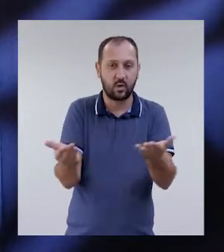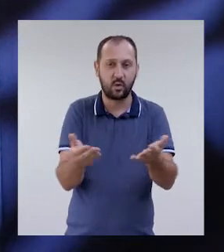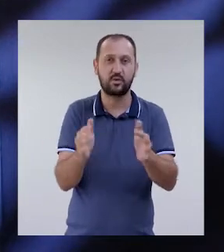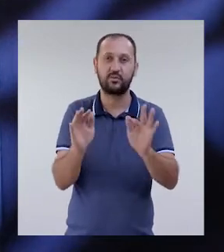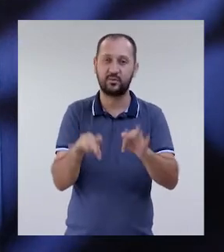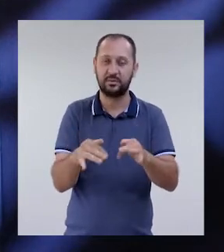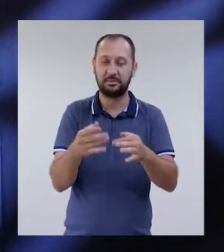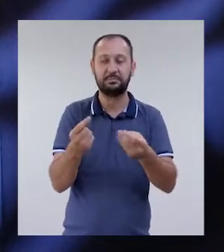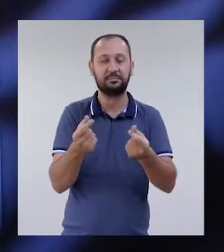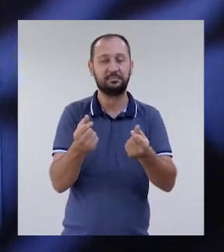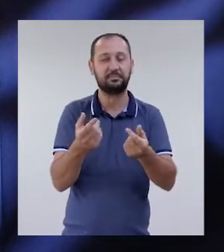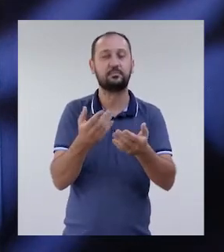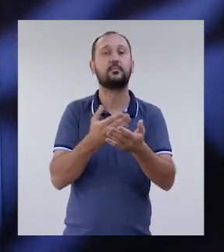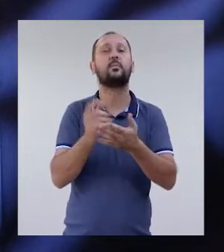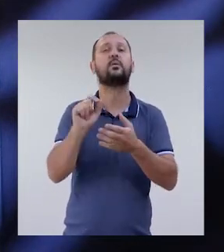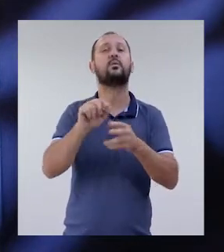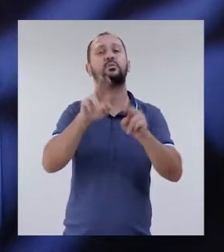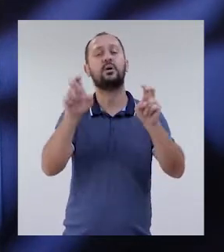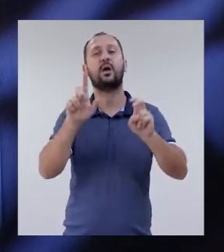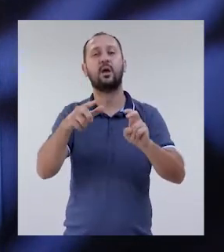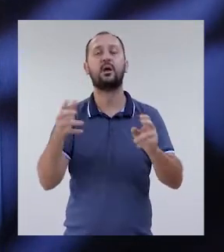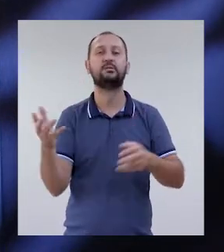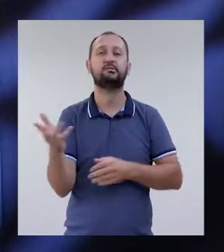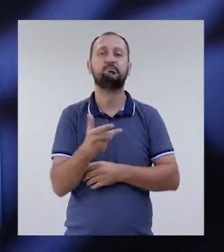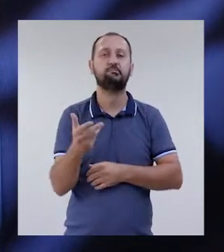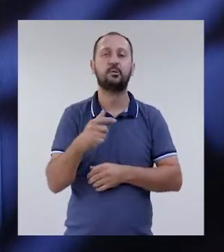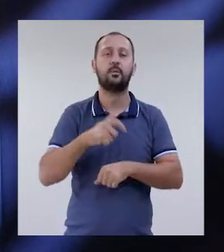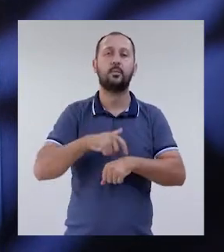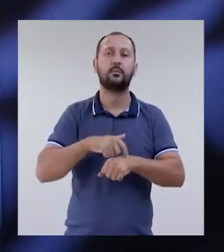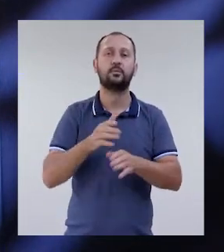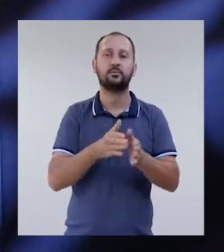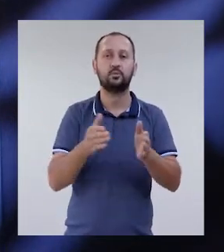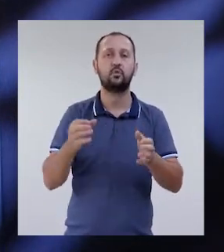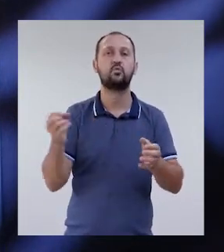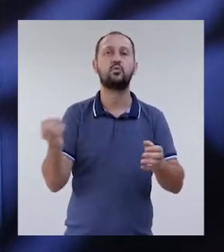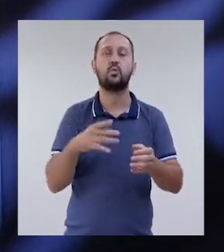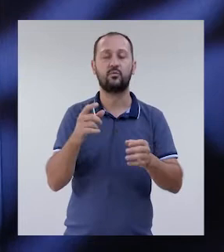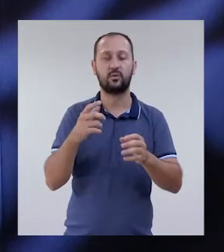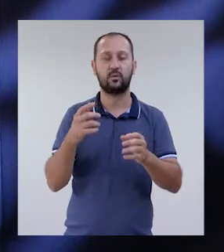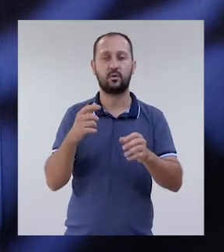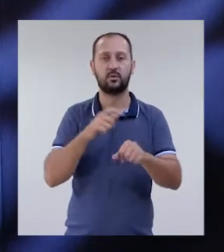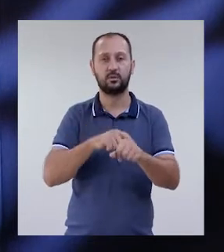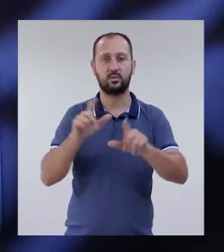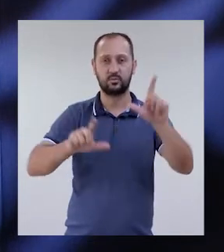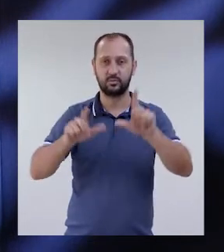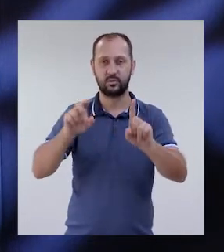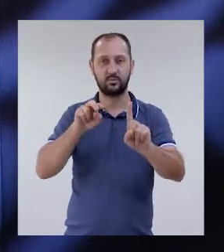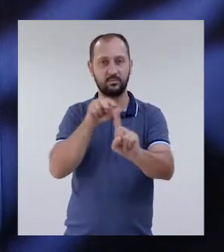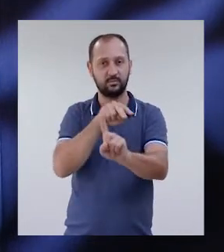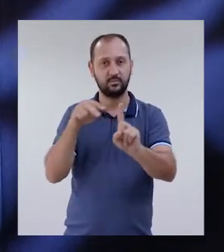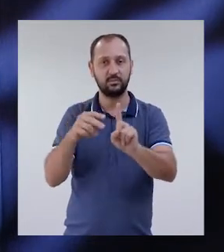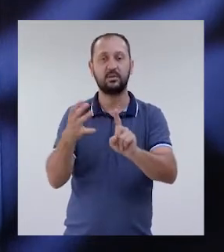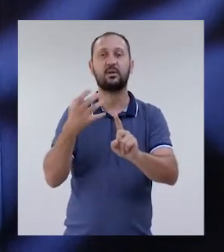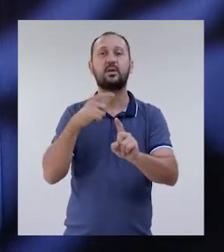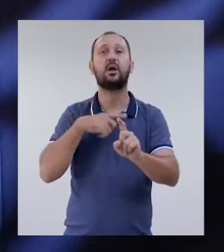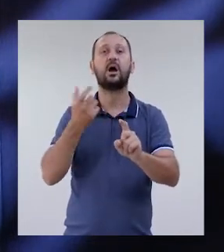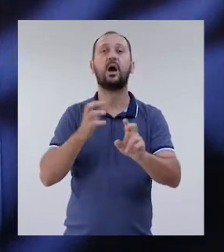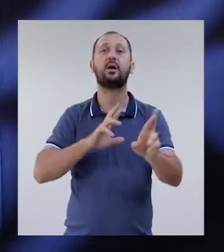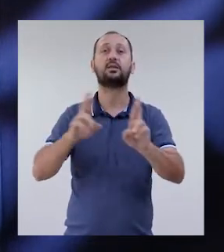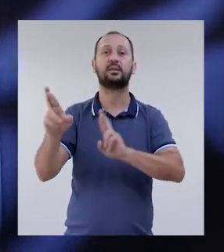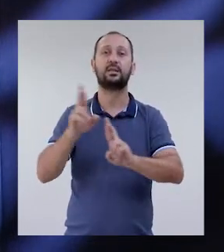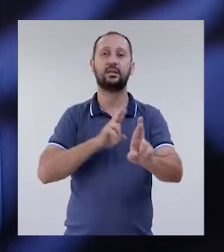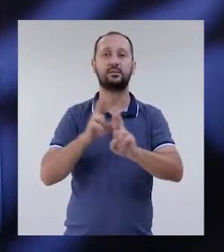nossa conversa, é justamente sobre a celeridade, porque a gente está numa nova fase do ponto de vista, né? Priorizando